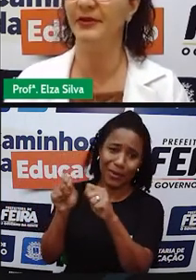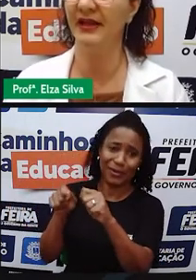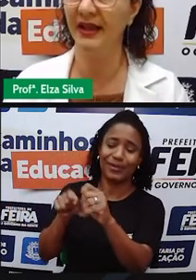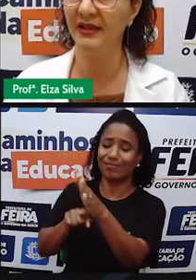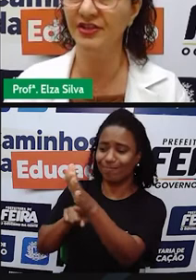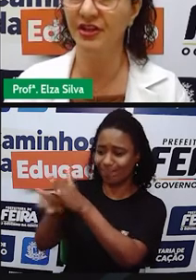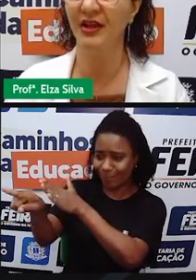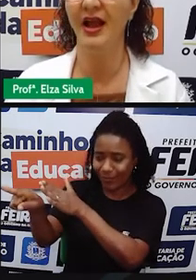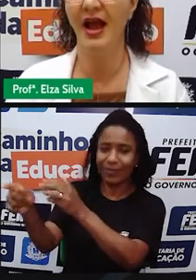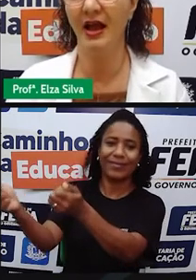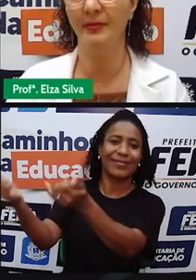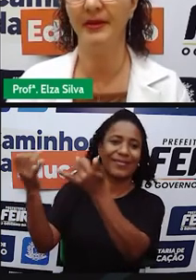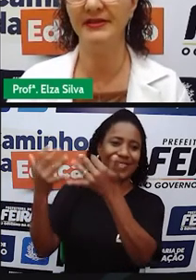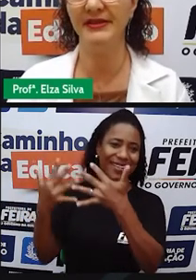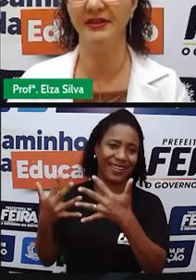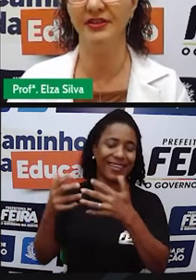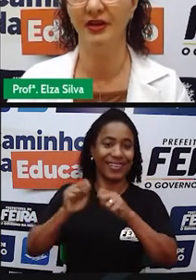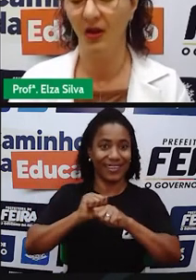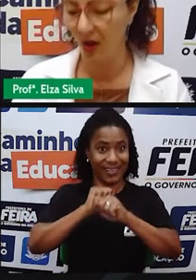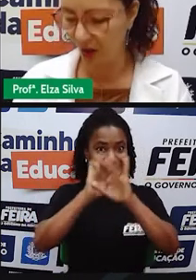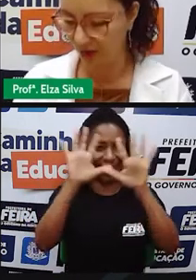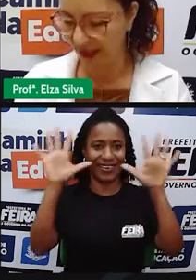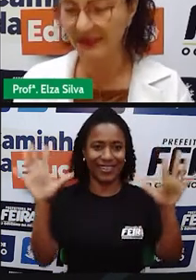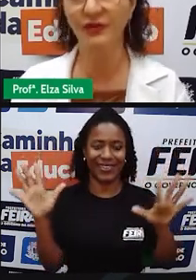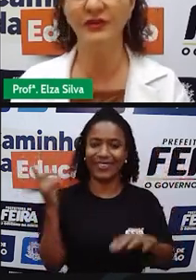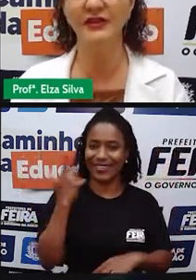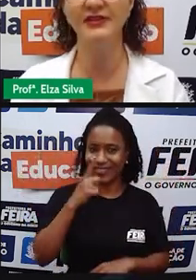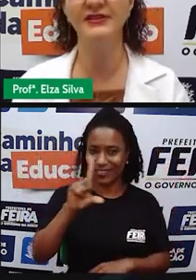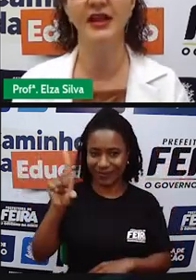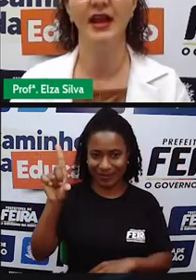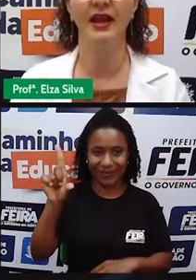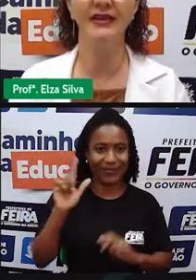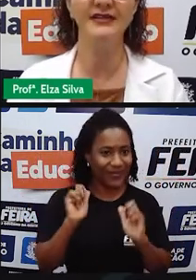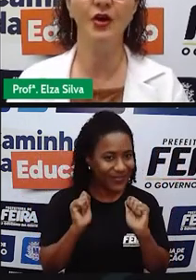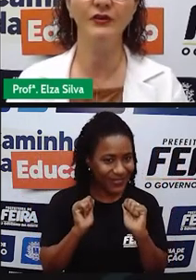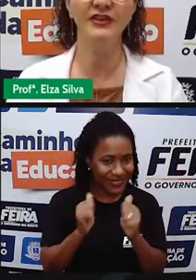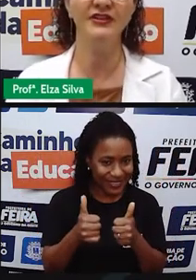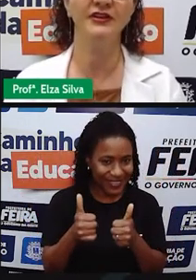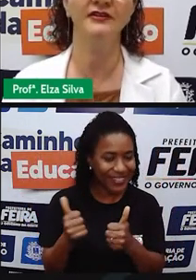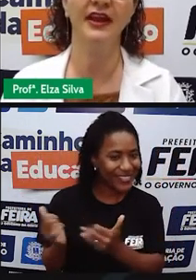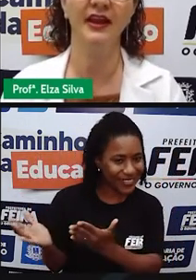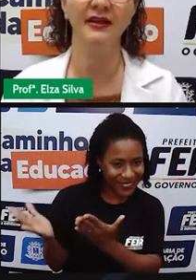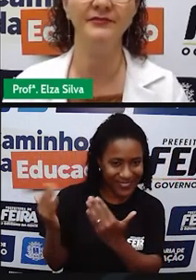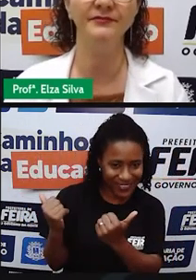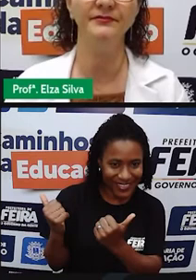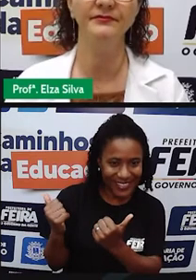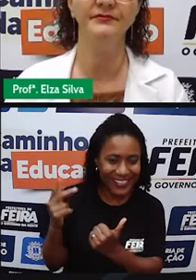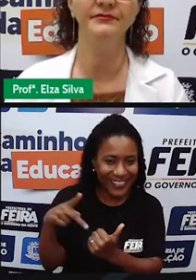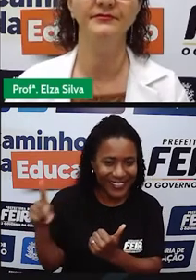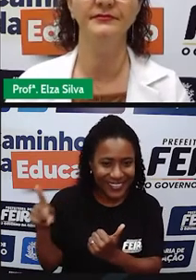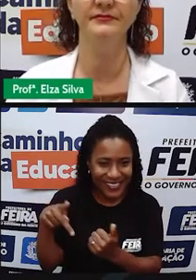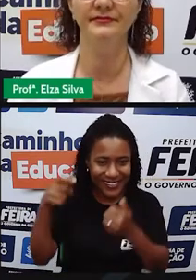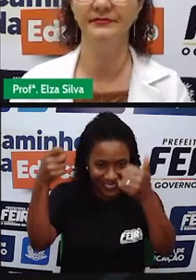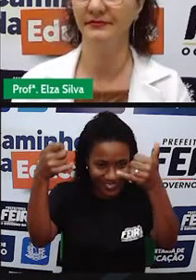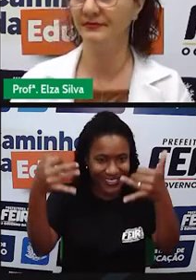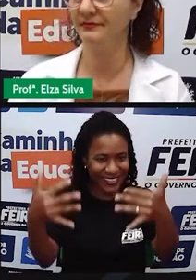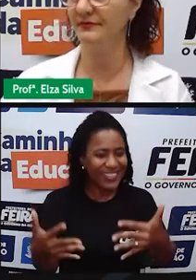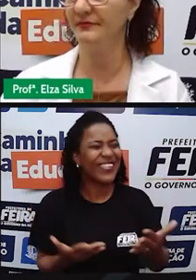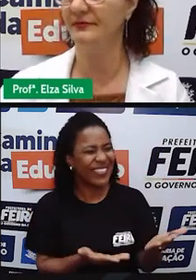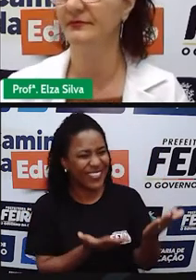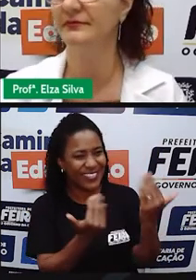você possa garantir a aprendizagem. Ok, students? Let's go, teacher Andrea. Let's